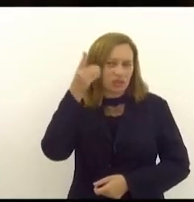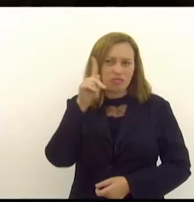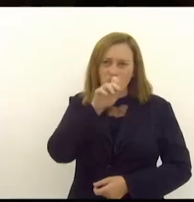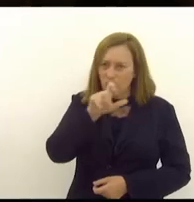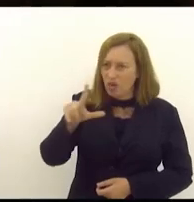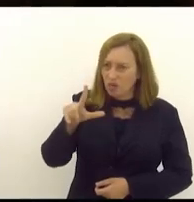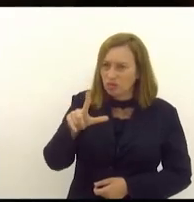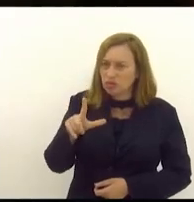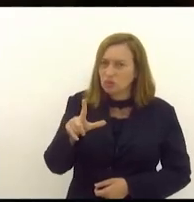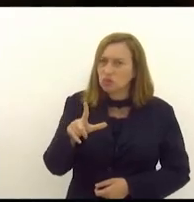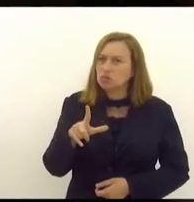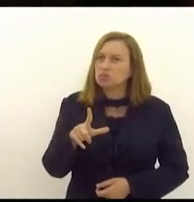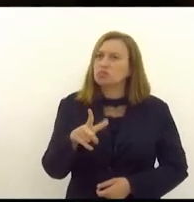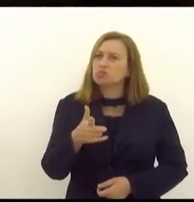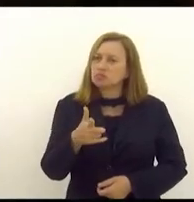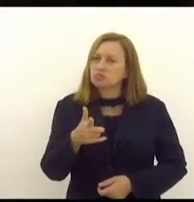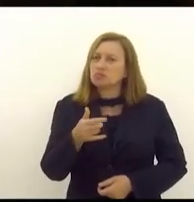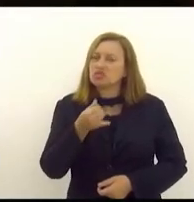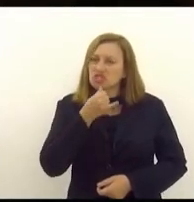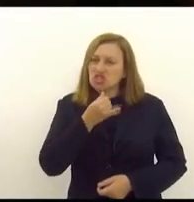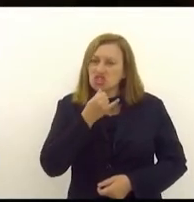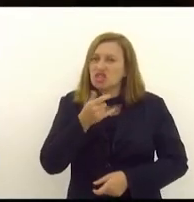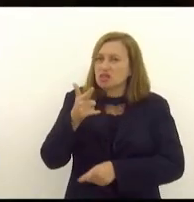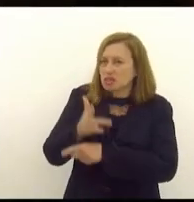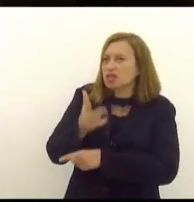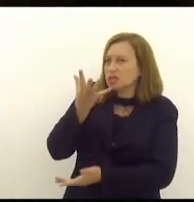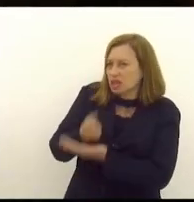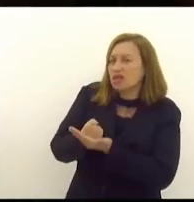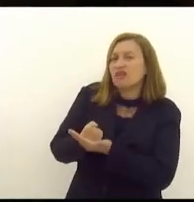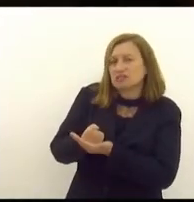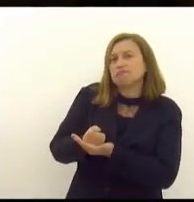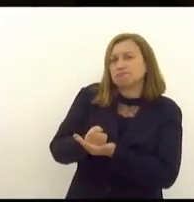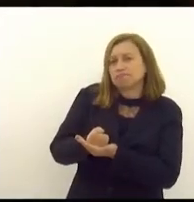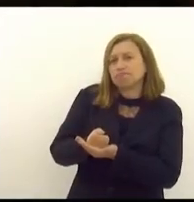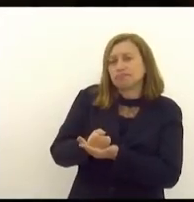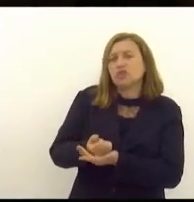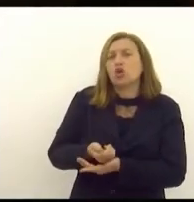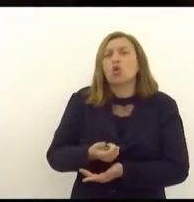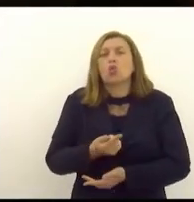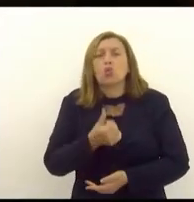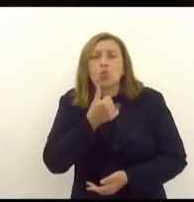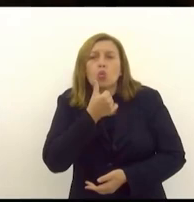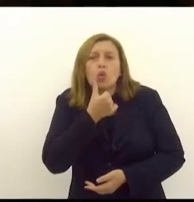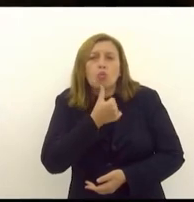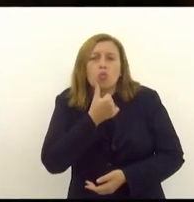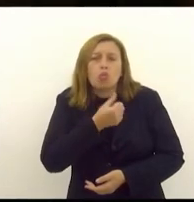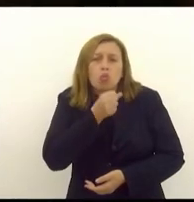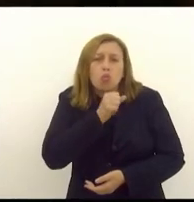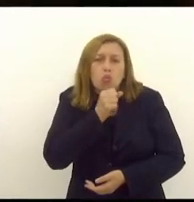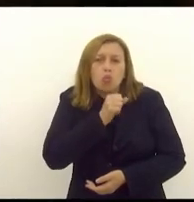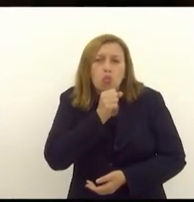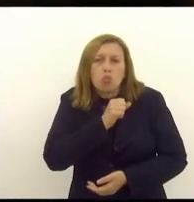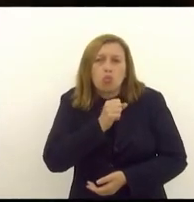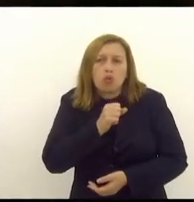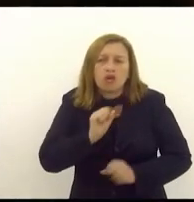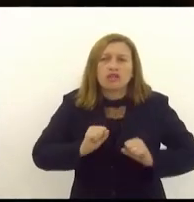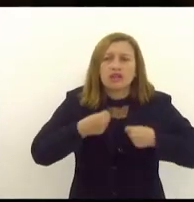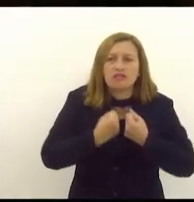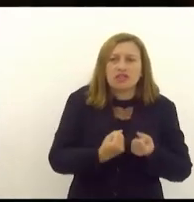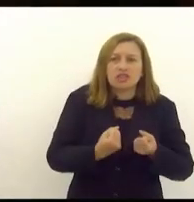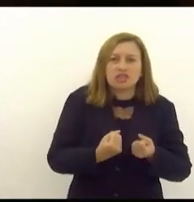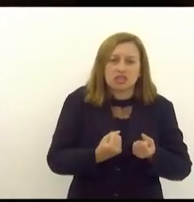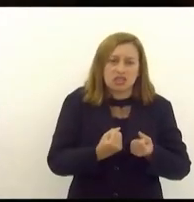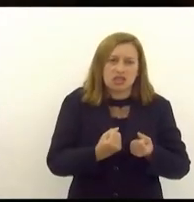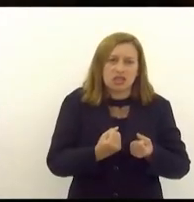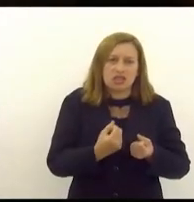uma covardia que tá gravado inclusive em vídeo de uma senhora que defendia o seu sustento mas é